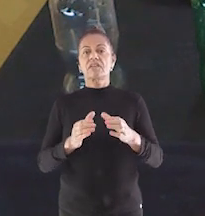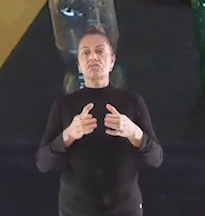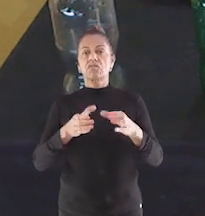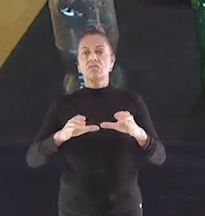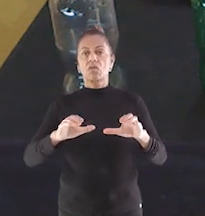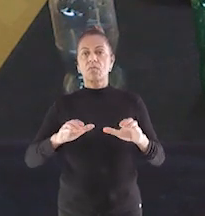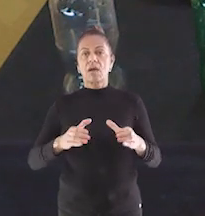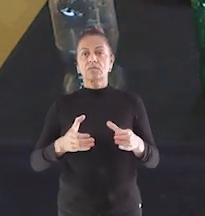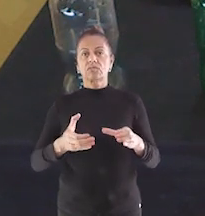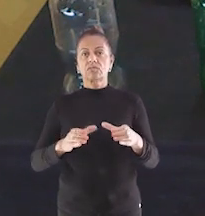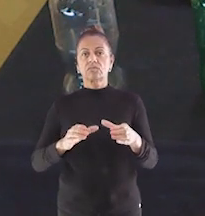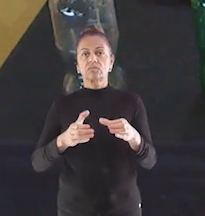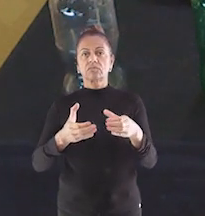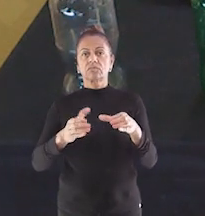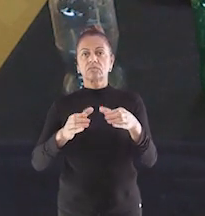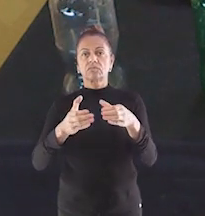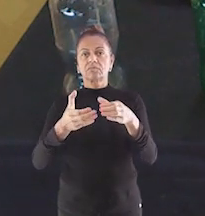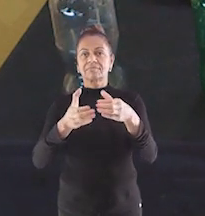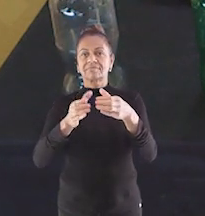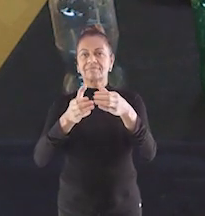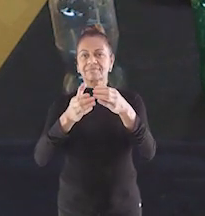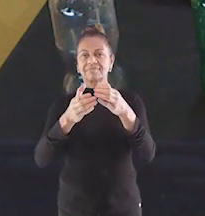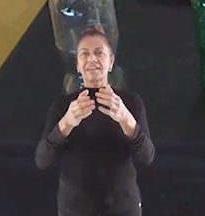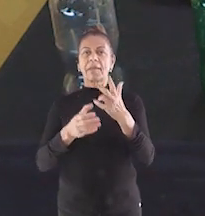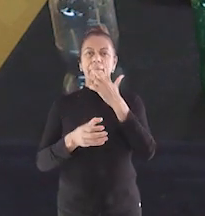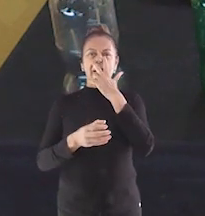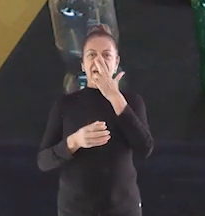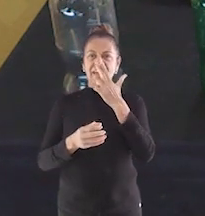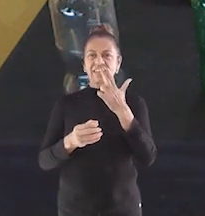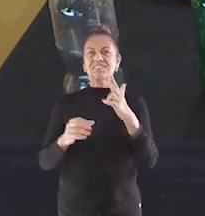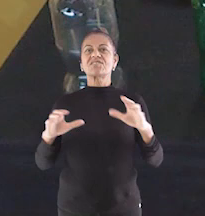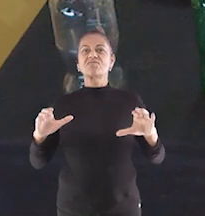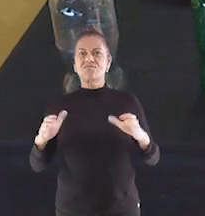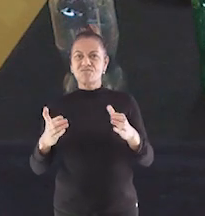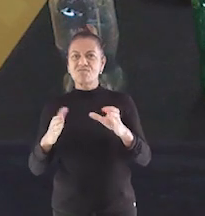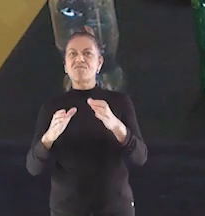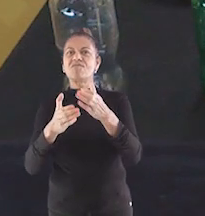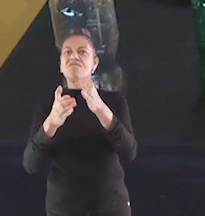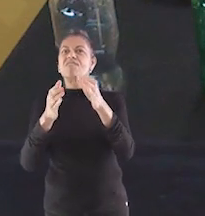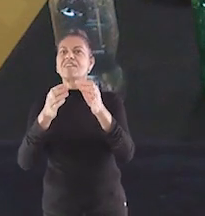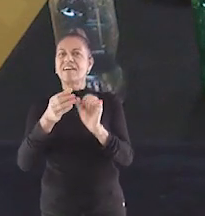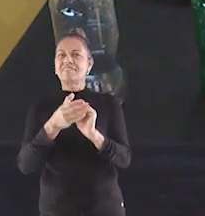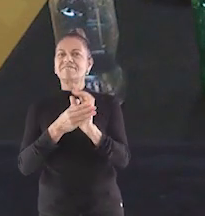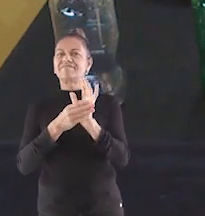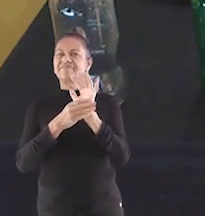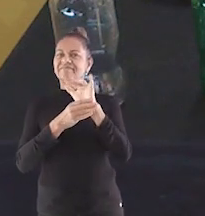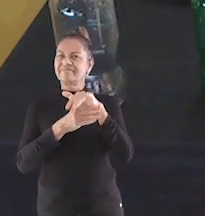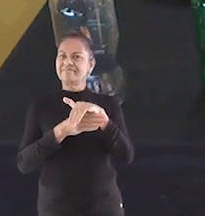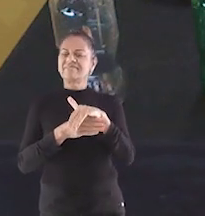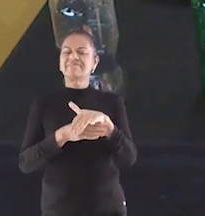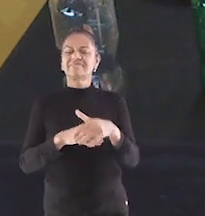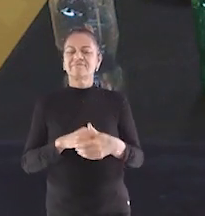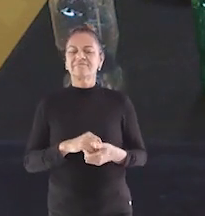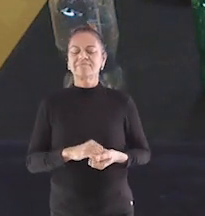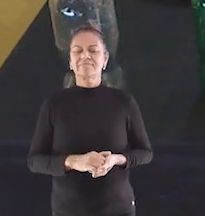com a sacolinha de pão e aí fiz esse formato cônico, que é o formato clássico do vulcão.